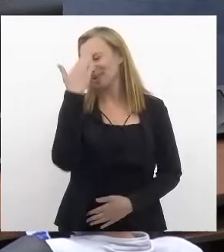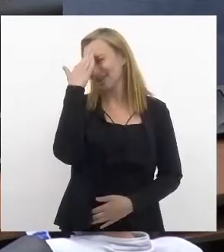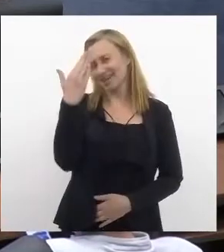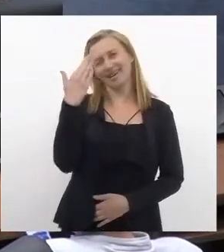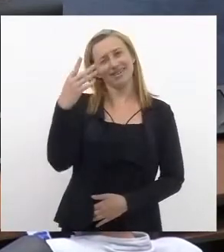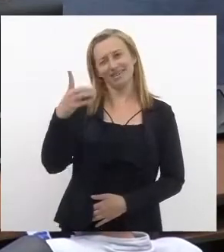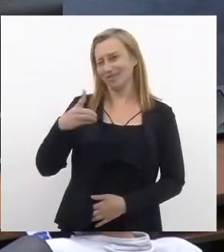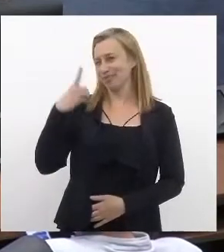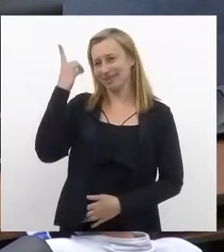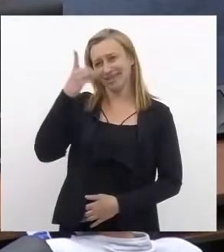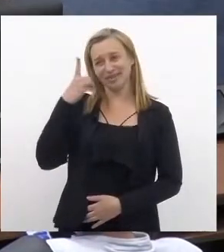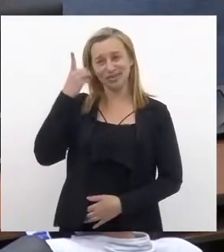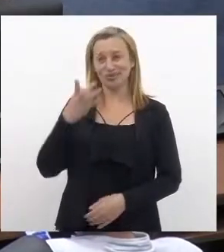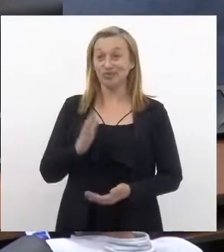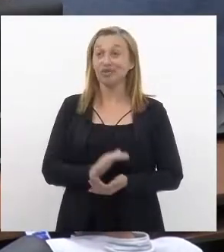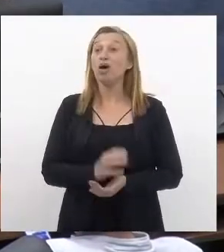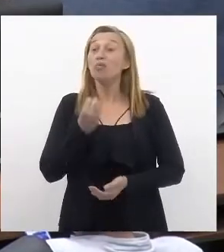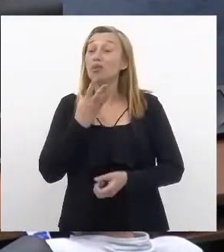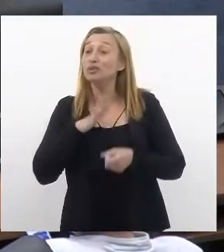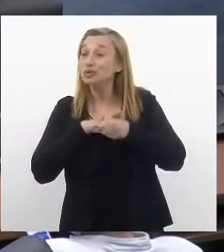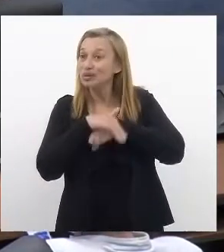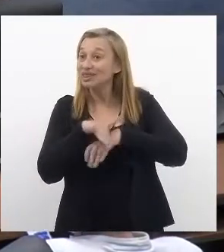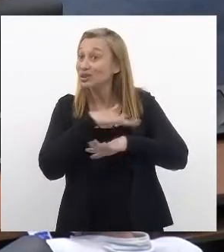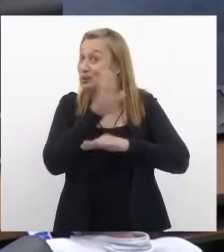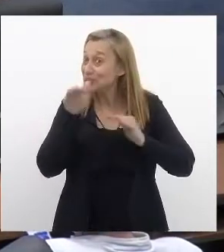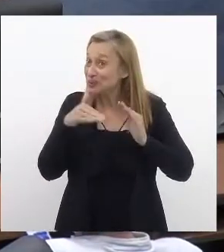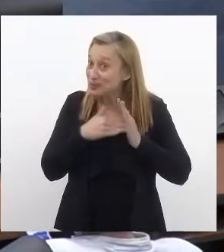deputado. Boa noite a todos.